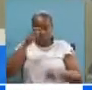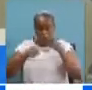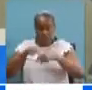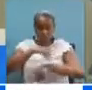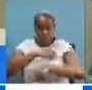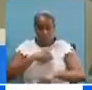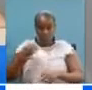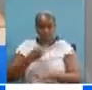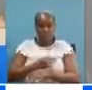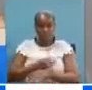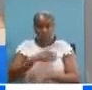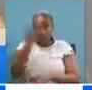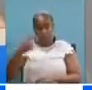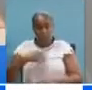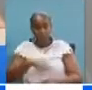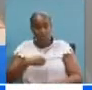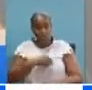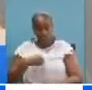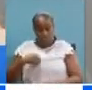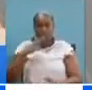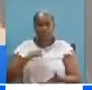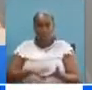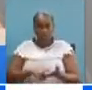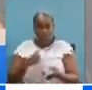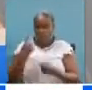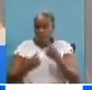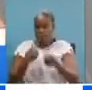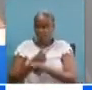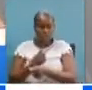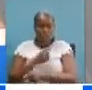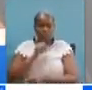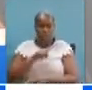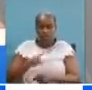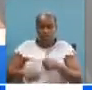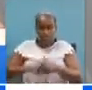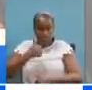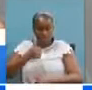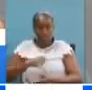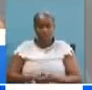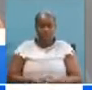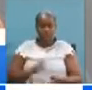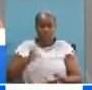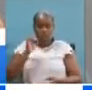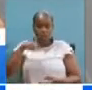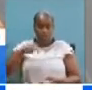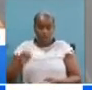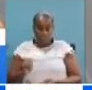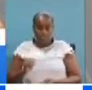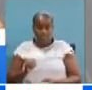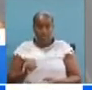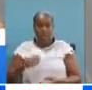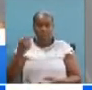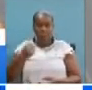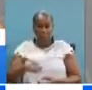Dia Mundial da Saúde. É verdade que há algumas coisas que podemos melhorar. Segundo a Organização Mundial da